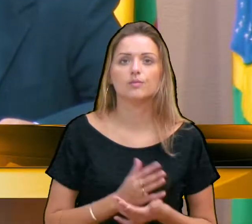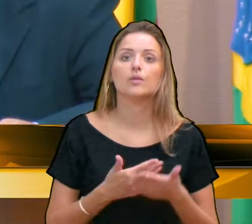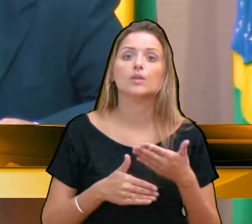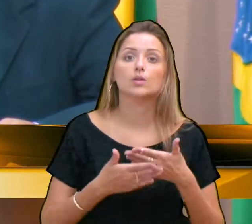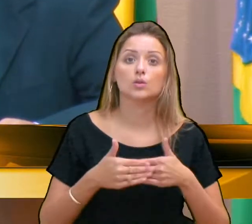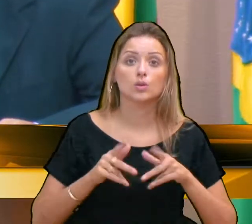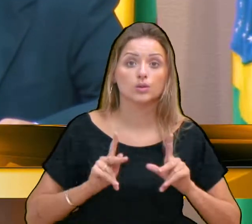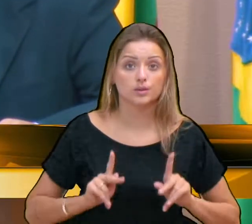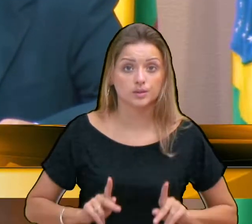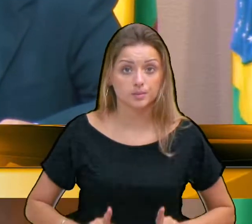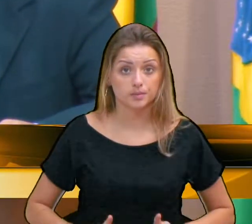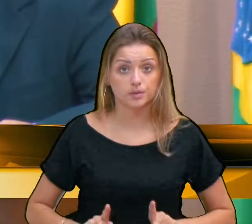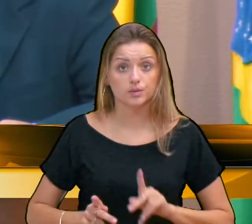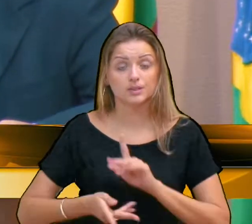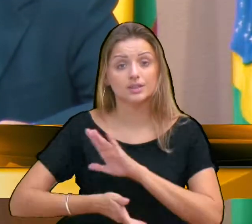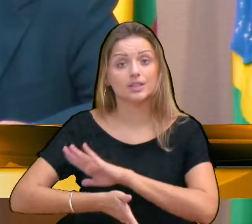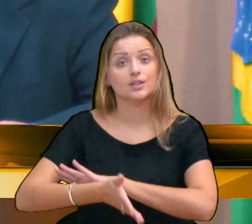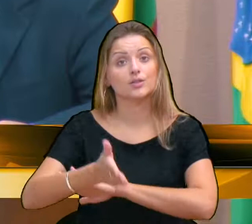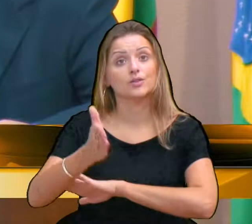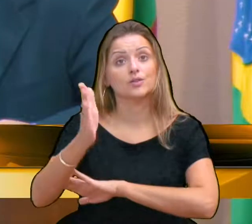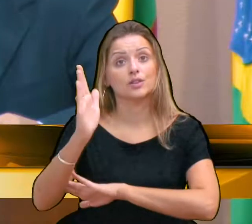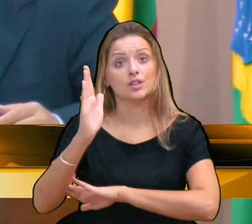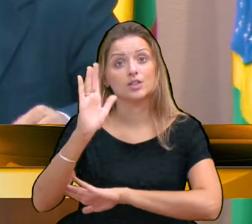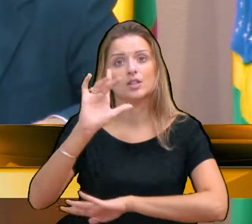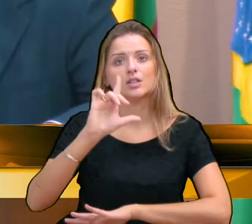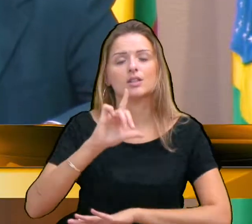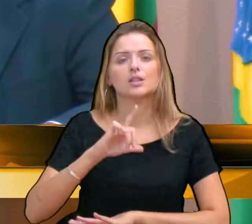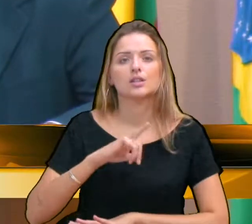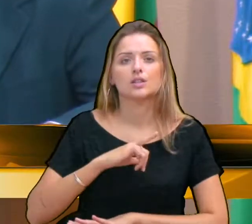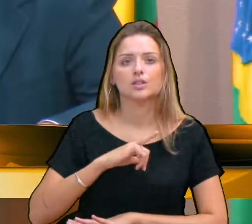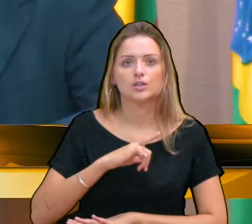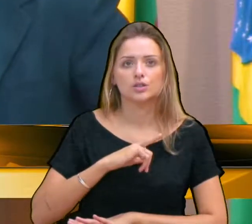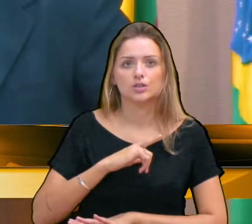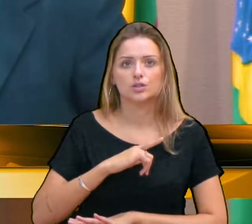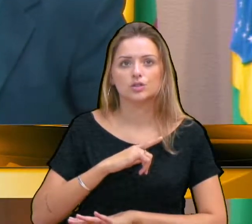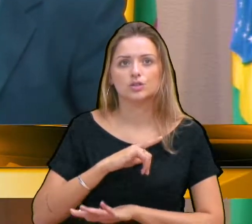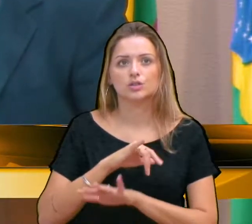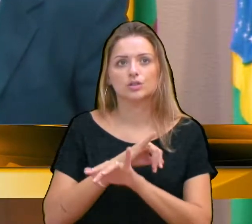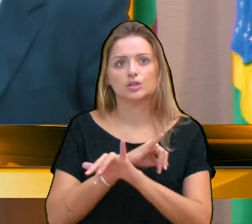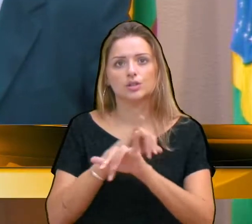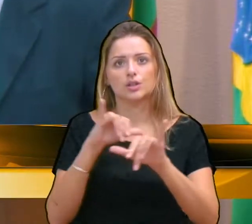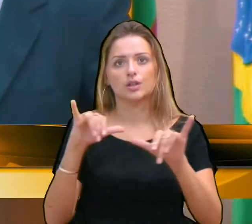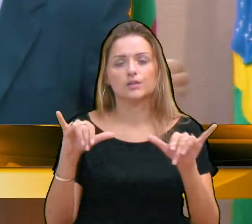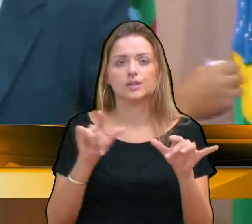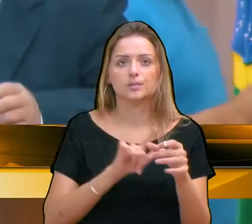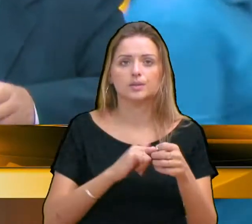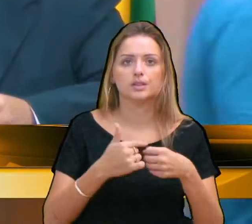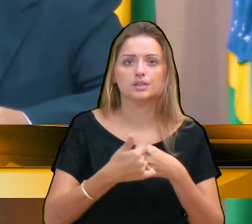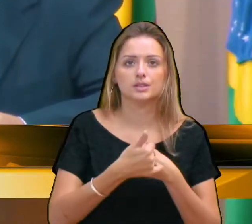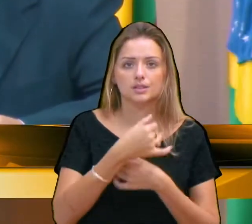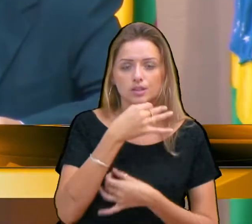sair, viajar, né? Então tinha no aeroporto comunicado pelo que o município de Caxias do Sul